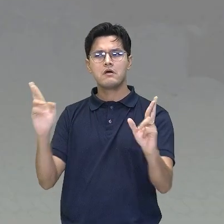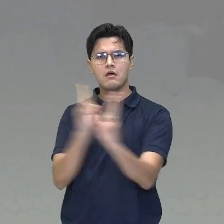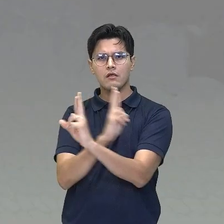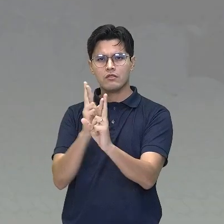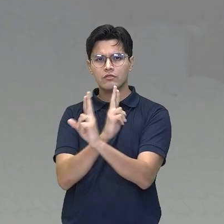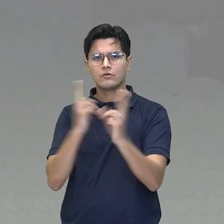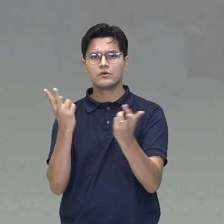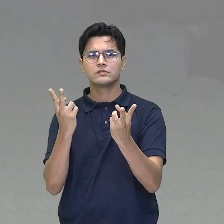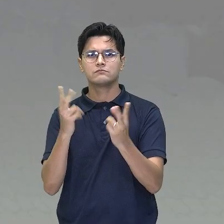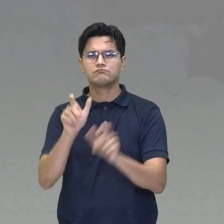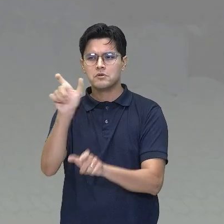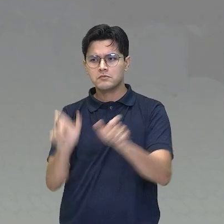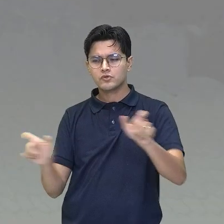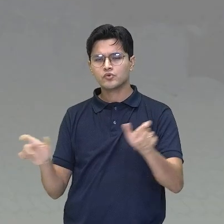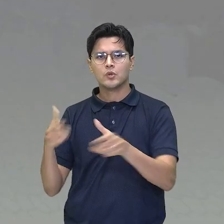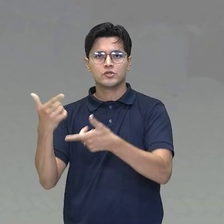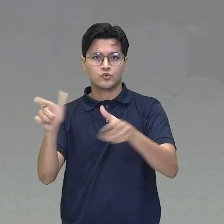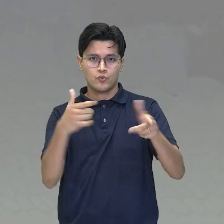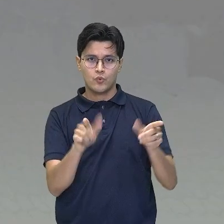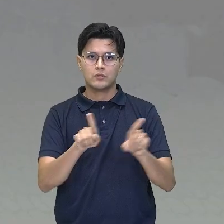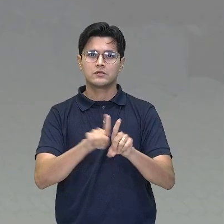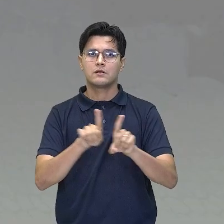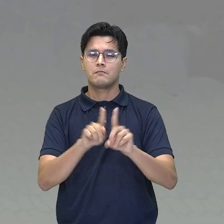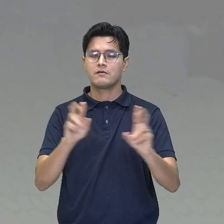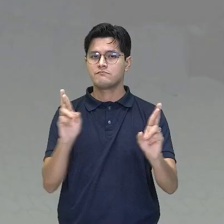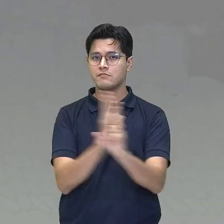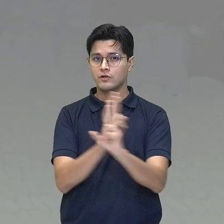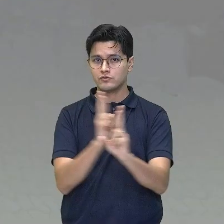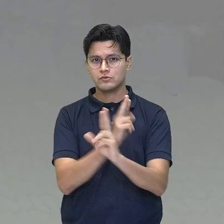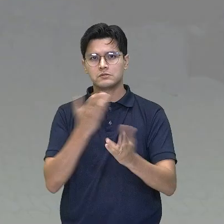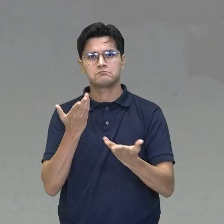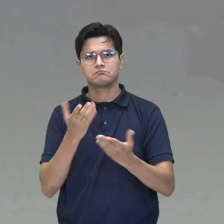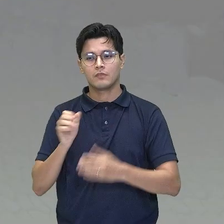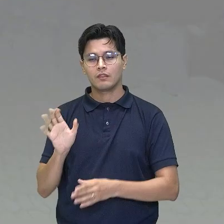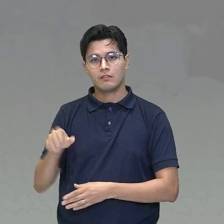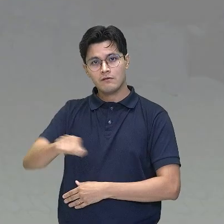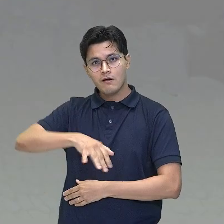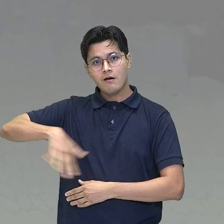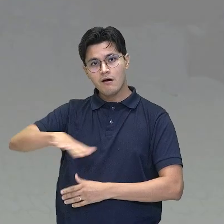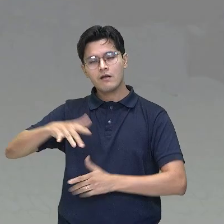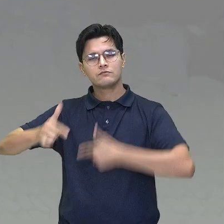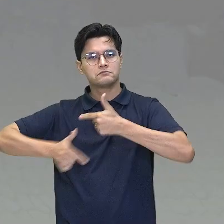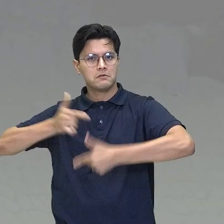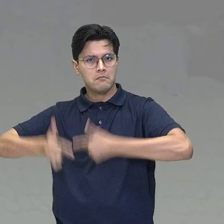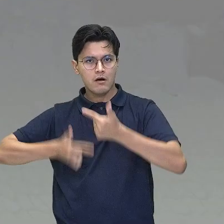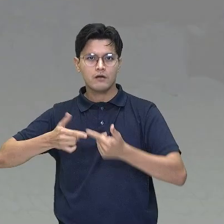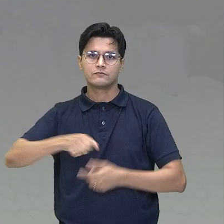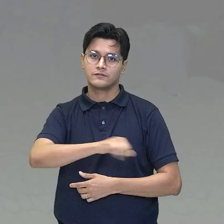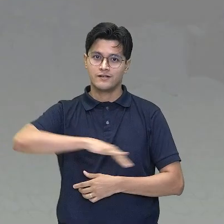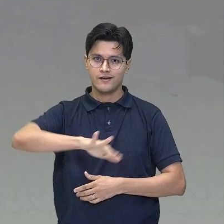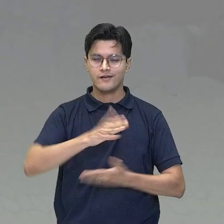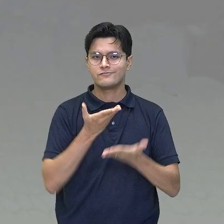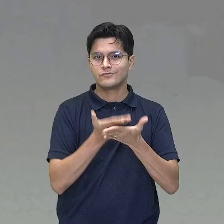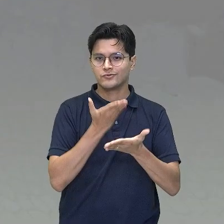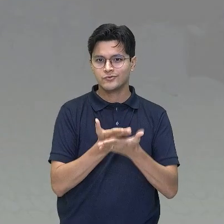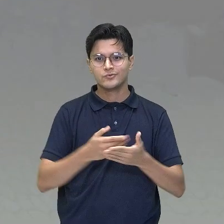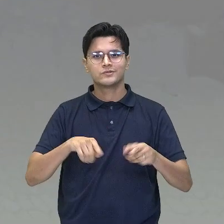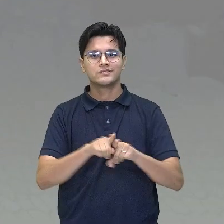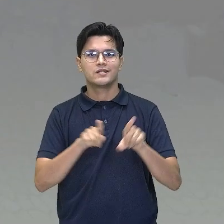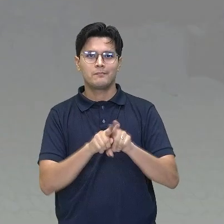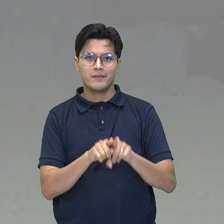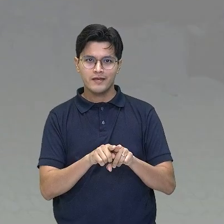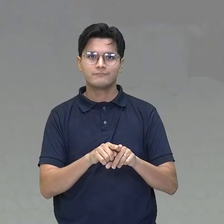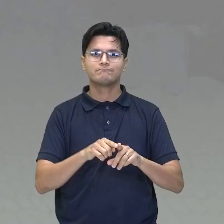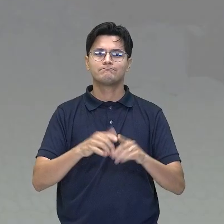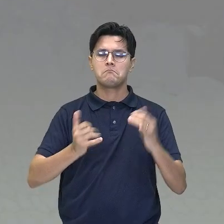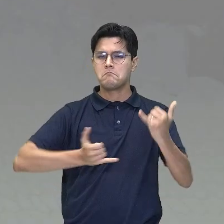pessoas, nas nossas relações de trabalho, de estudo, na nossa brincadeira na rua, né, nas nossas relações com outras